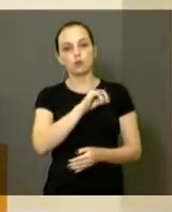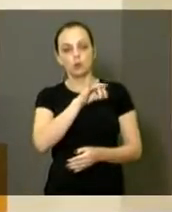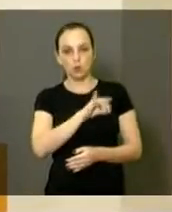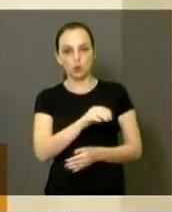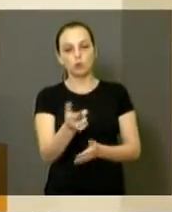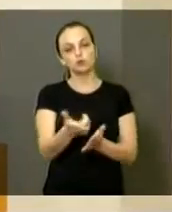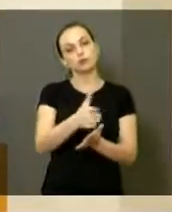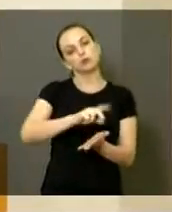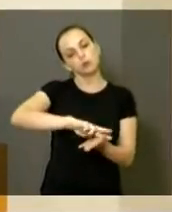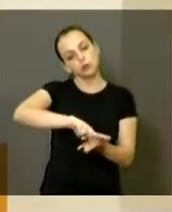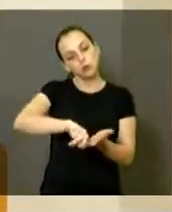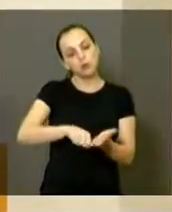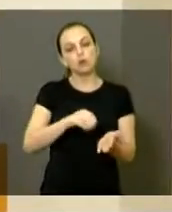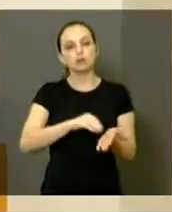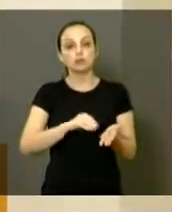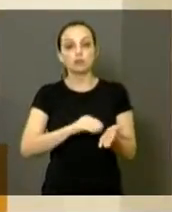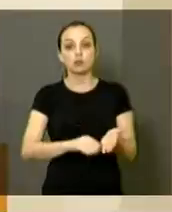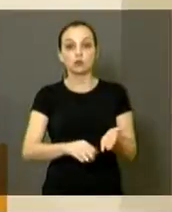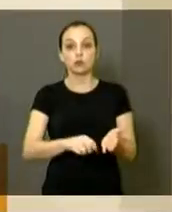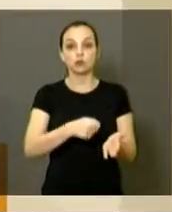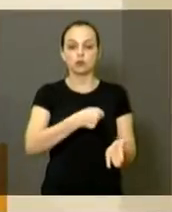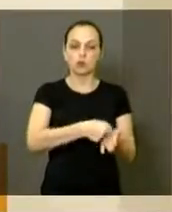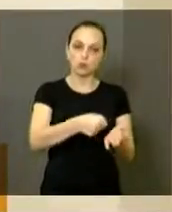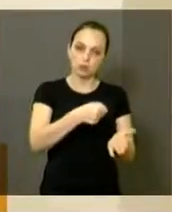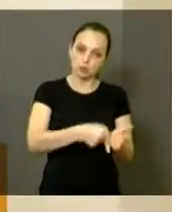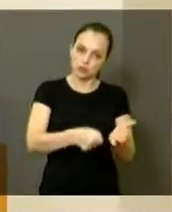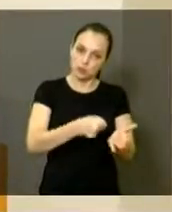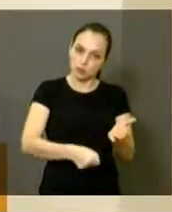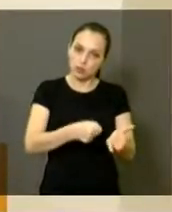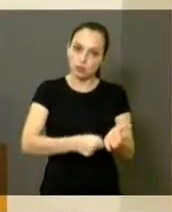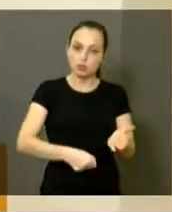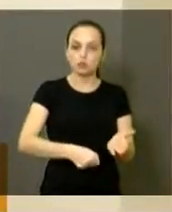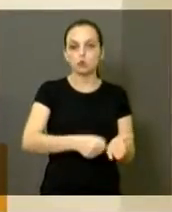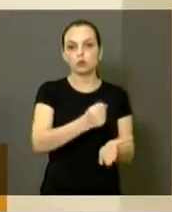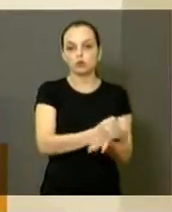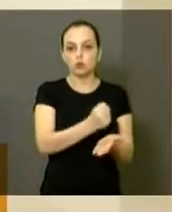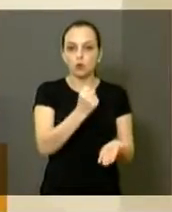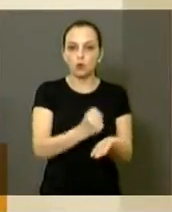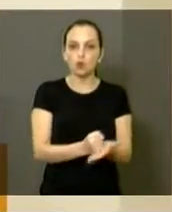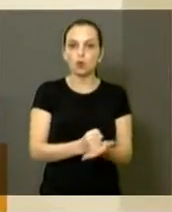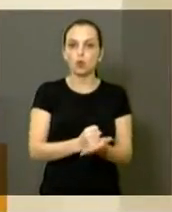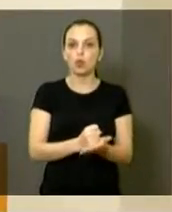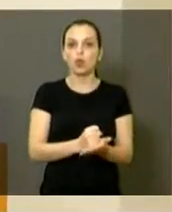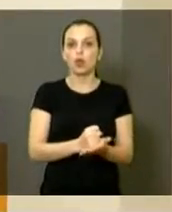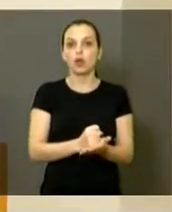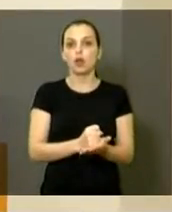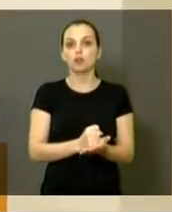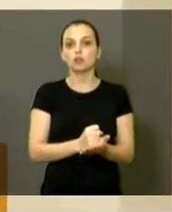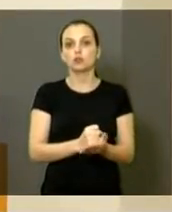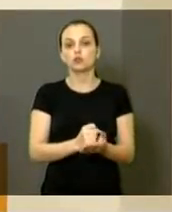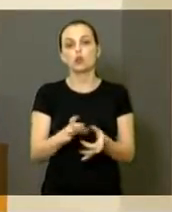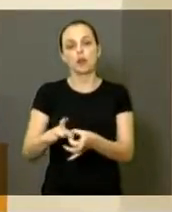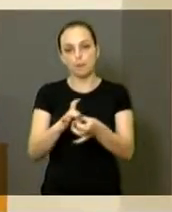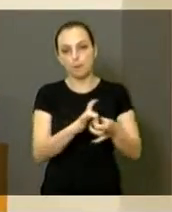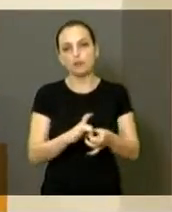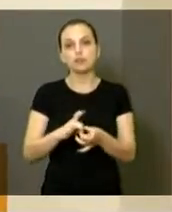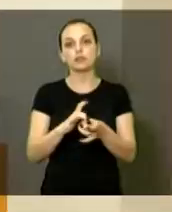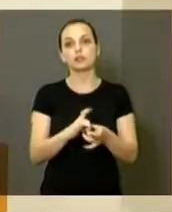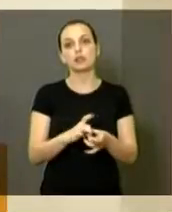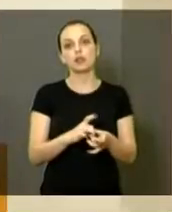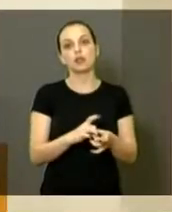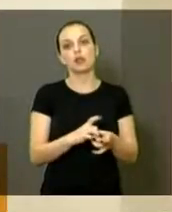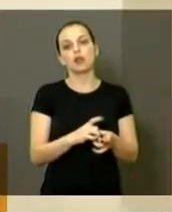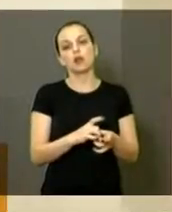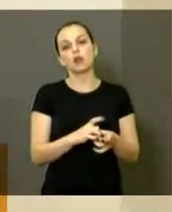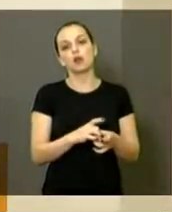secretários, numa assinatura de um contrato, de uma contrapartida com o Espaço Nobre, uma firma que vai construir dois prédios